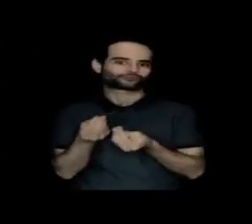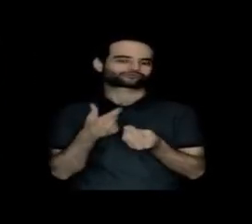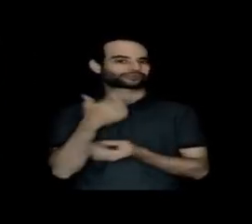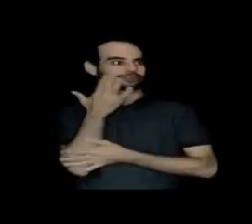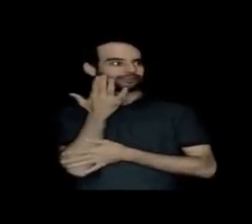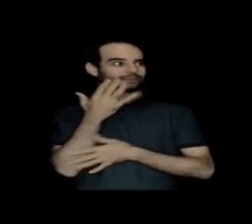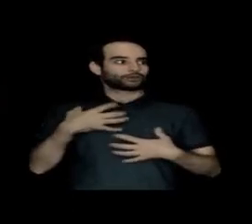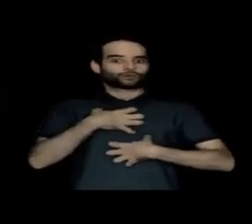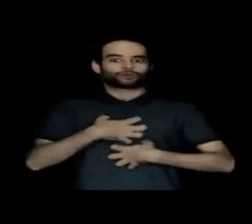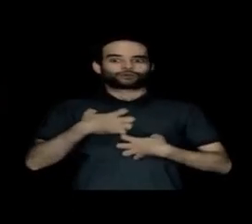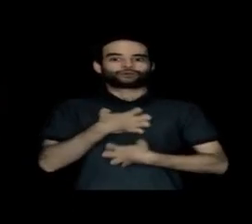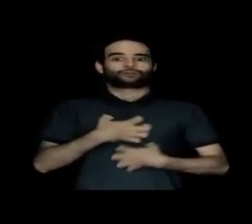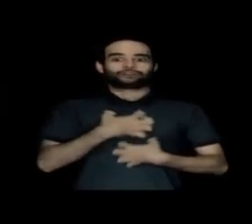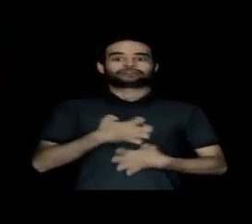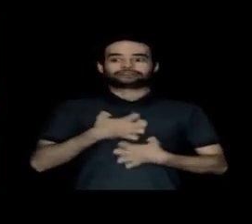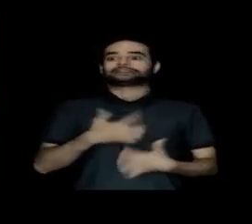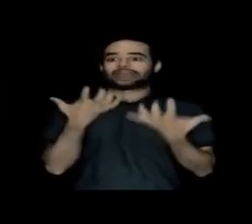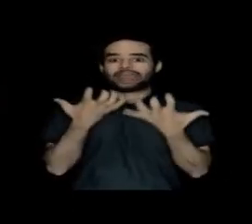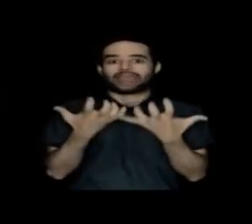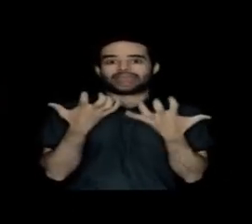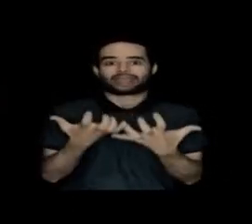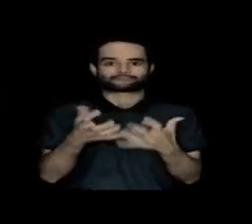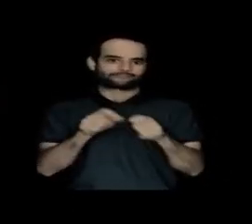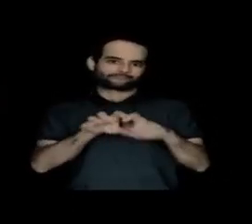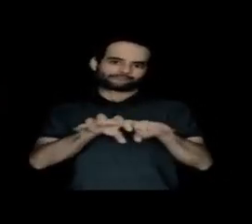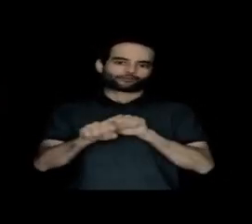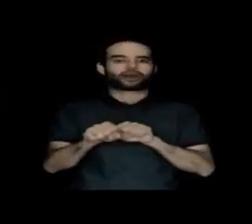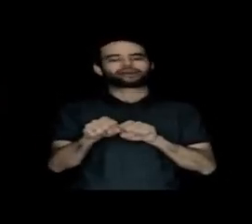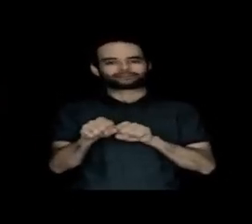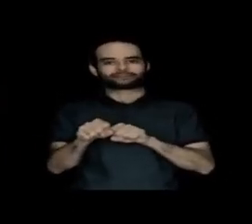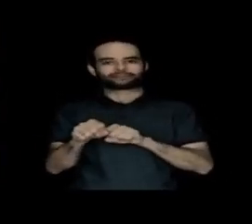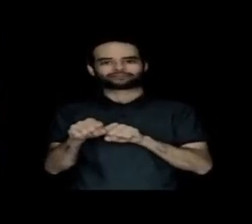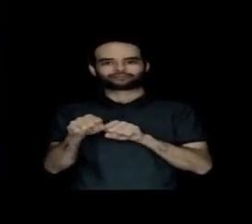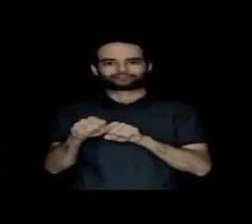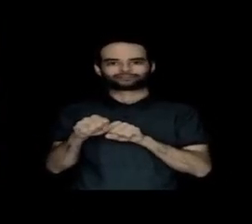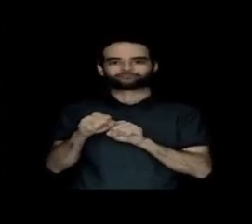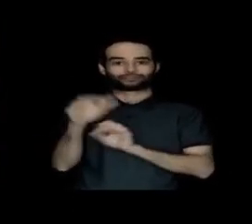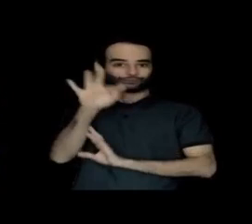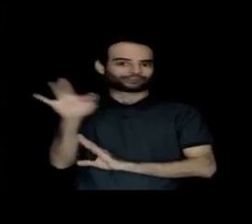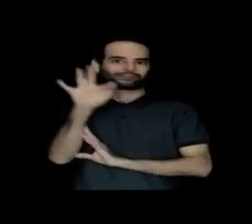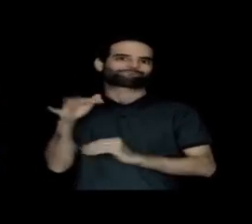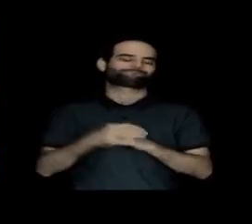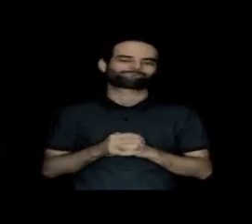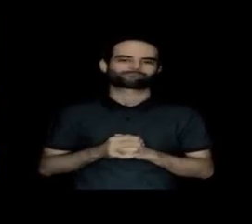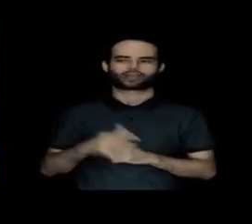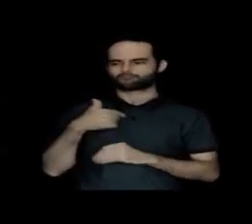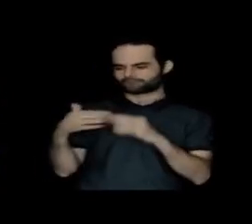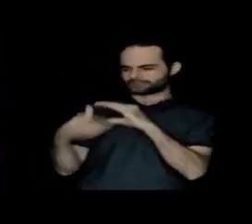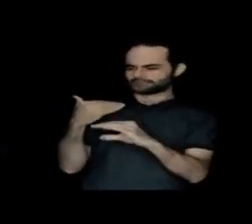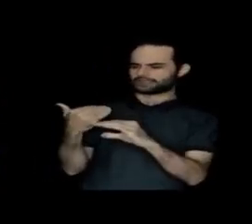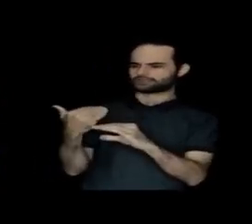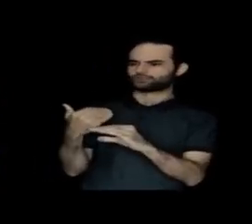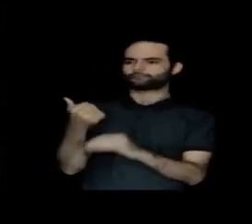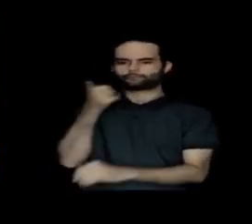faculdade. Então eu sempre soube de todo o anseio dela de fazer parte do ensino superior. À noite, quando eu olhei a mensagem de uma